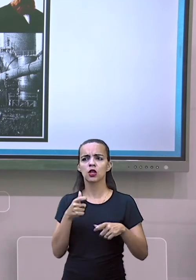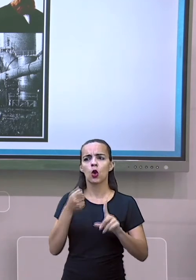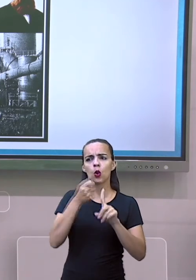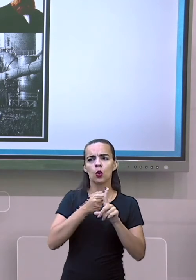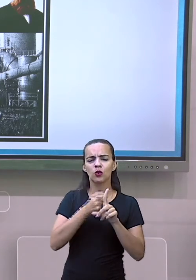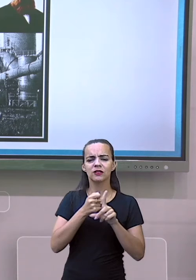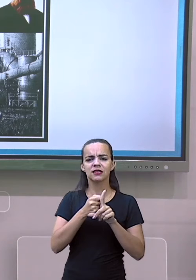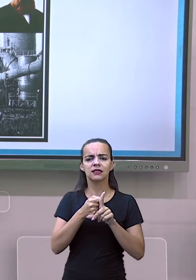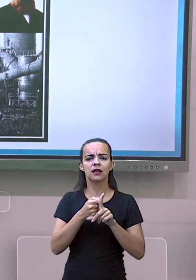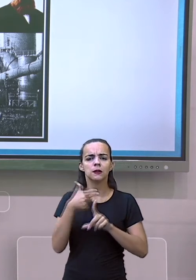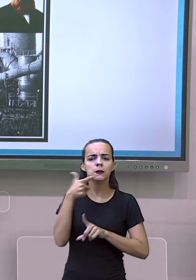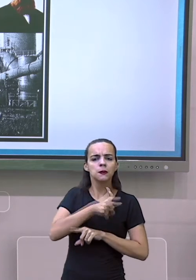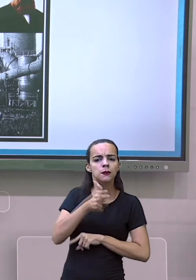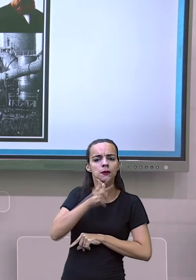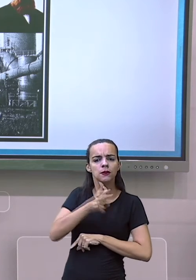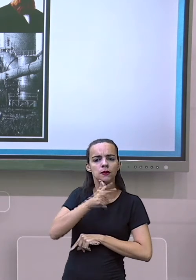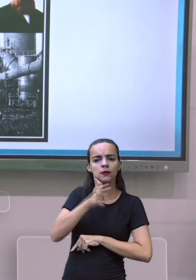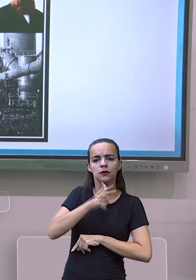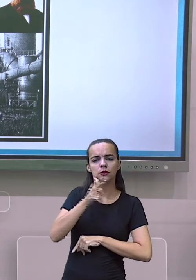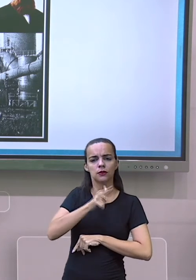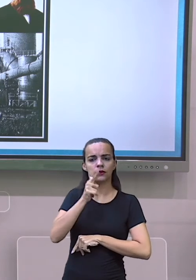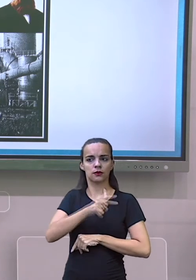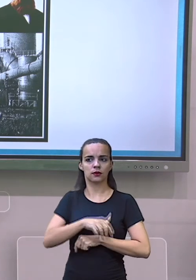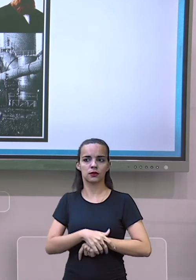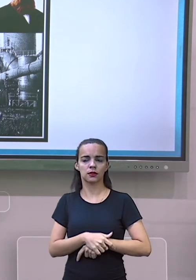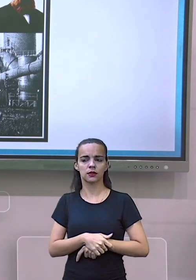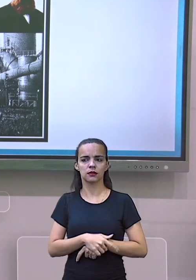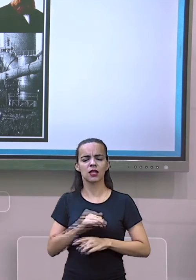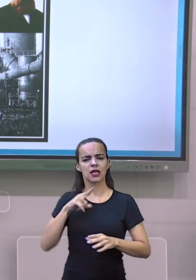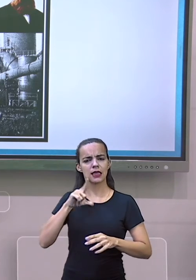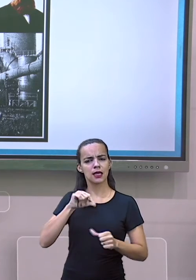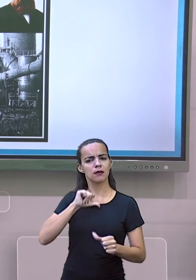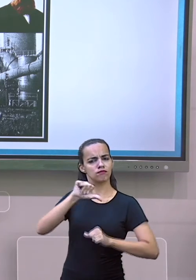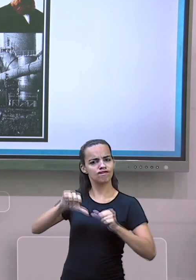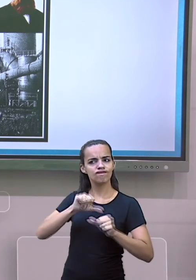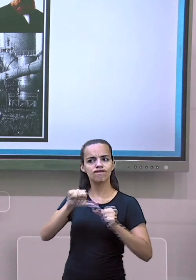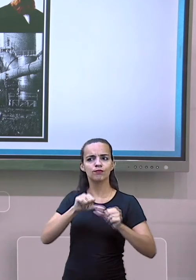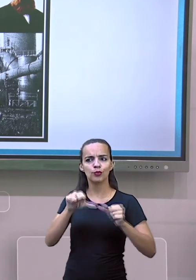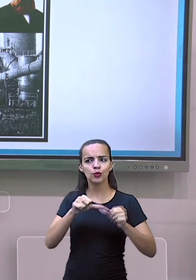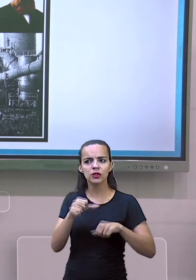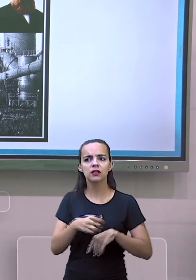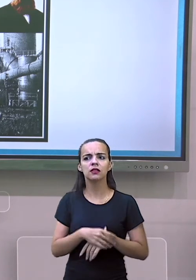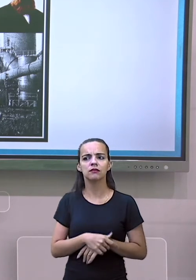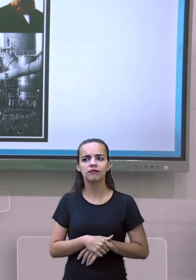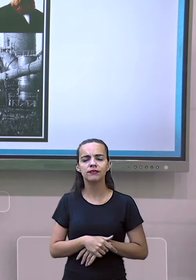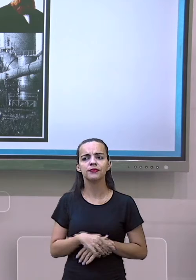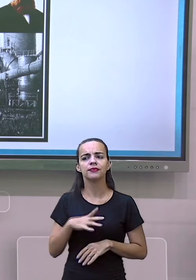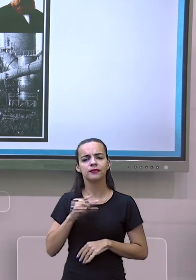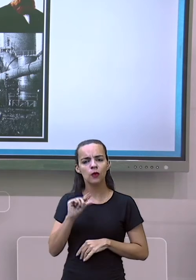políticos, Estado, enfim. É uma mudança